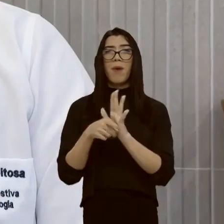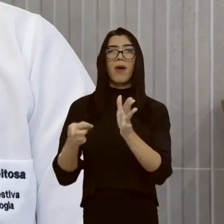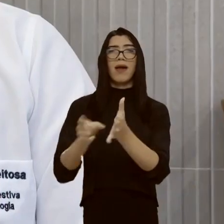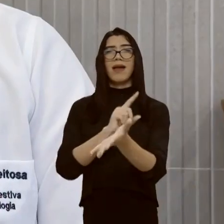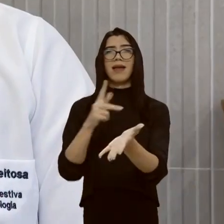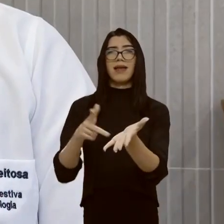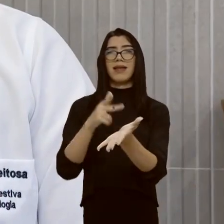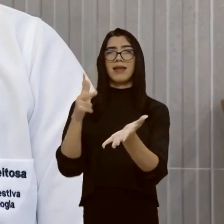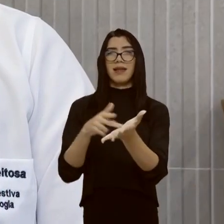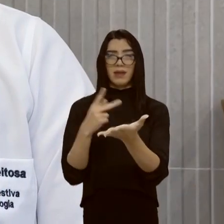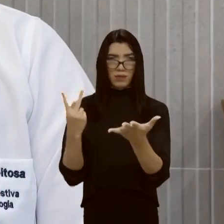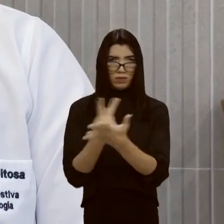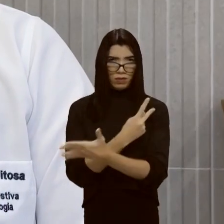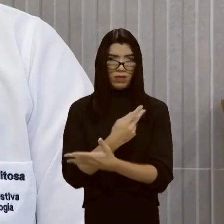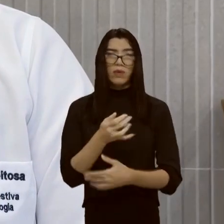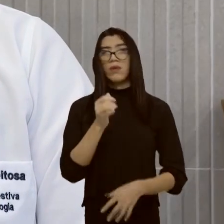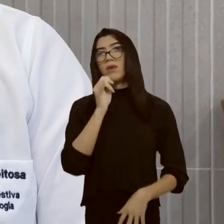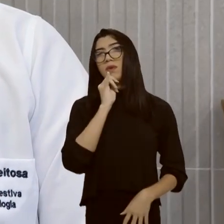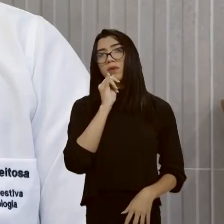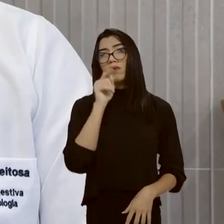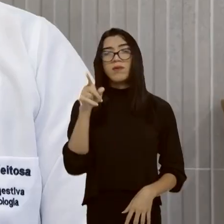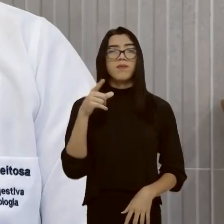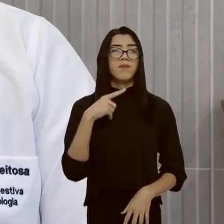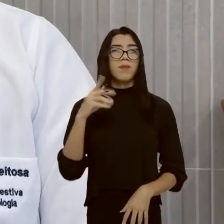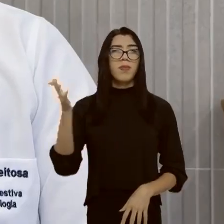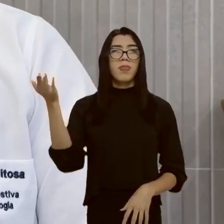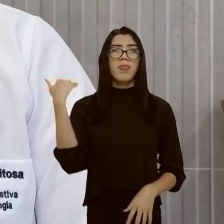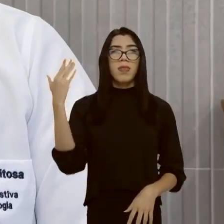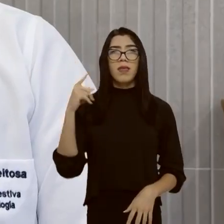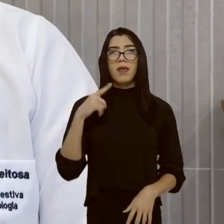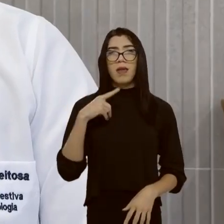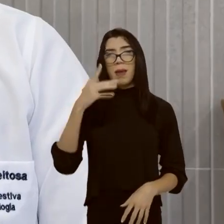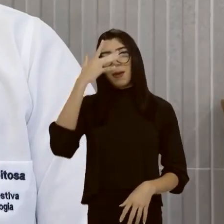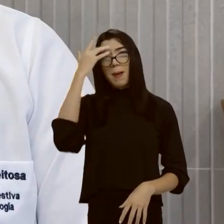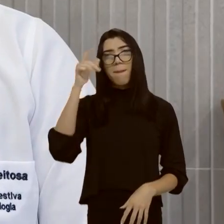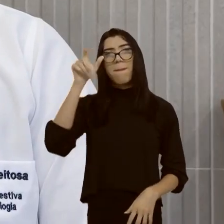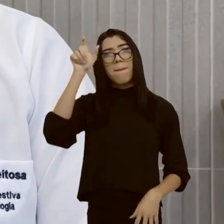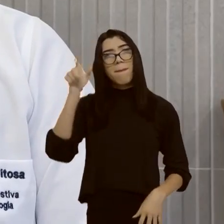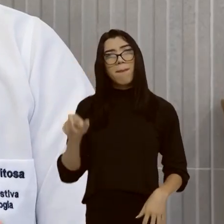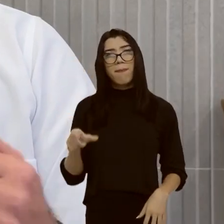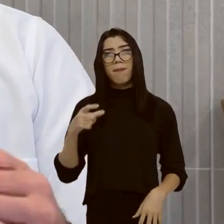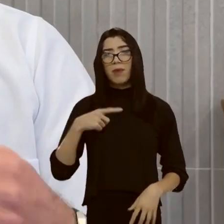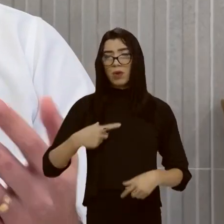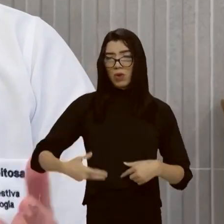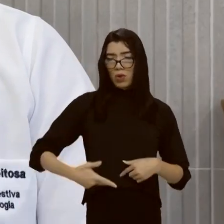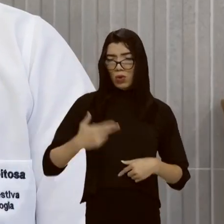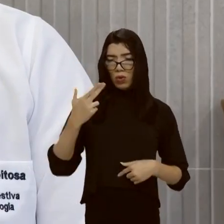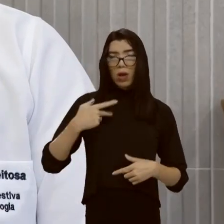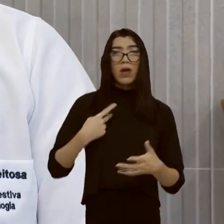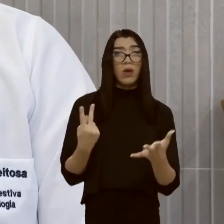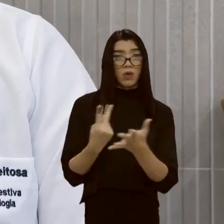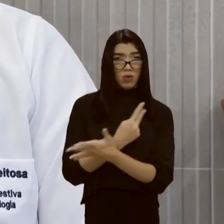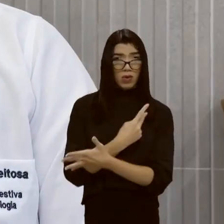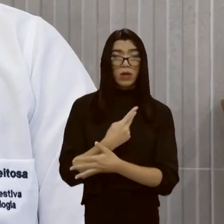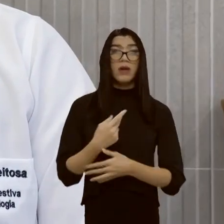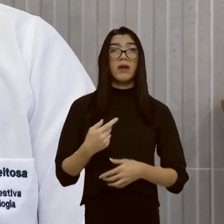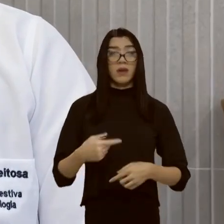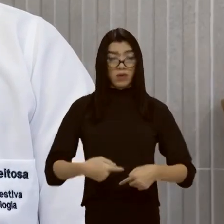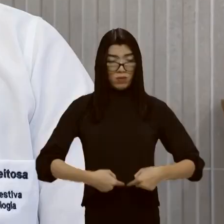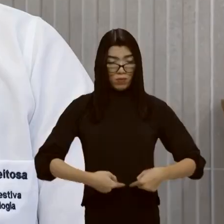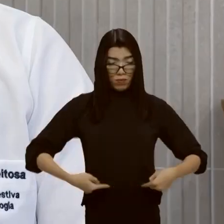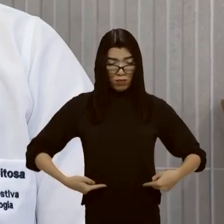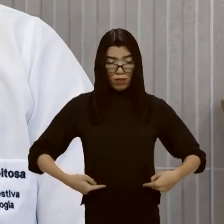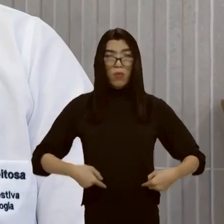anteriores. Tipo, a paciente fez uma histerectomia e aí tem uma incisão na região do abdômen e aí ao longo do tempo essa